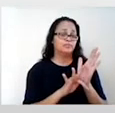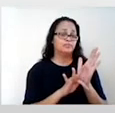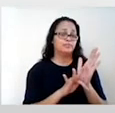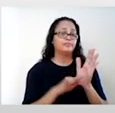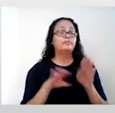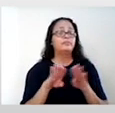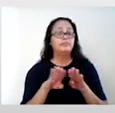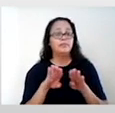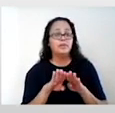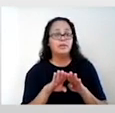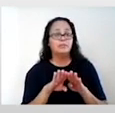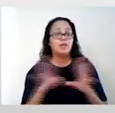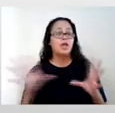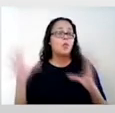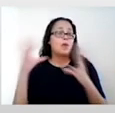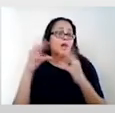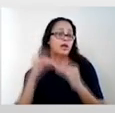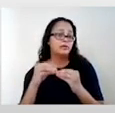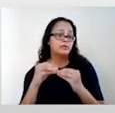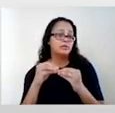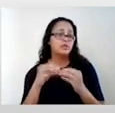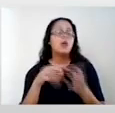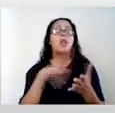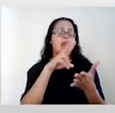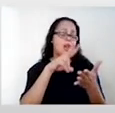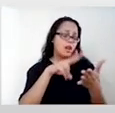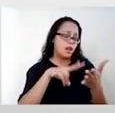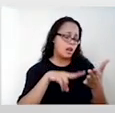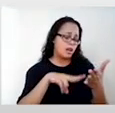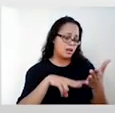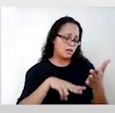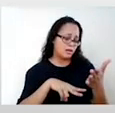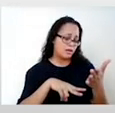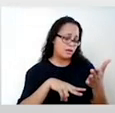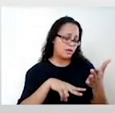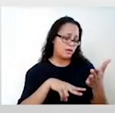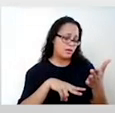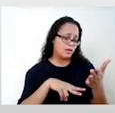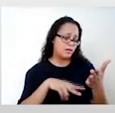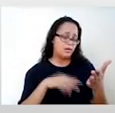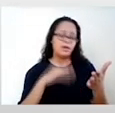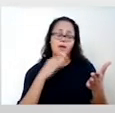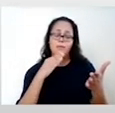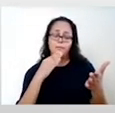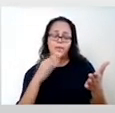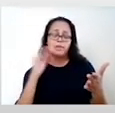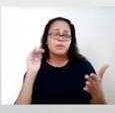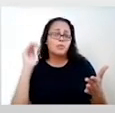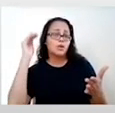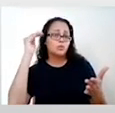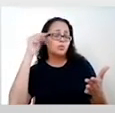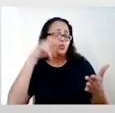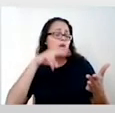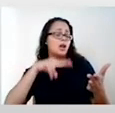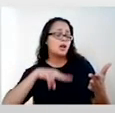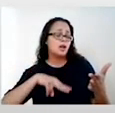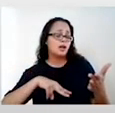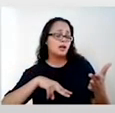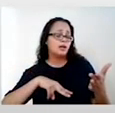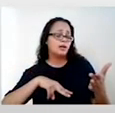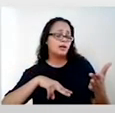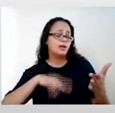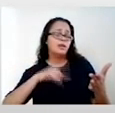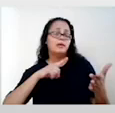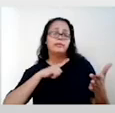e façam uma revisão final. Leiam novamente, façam uma correção, peça para alguém, para um adulto ler, né? Veja se tem